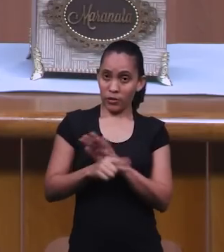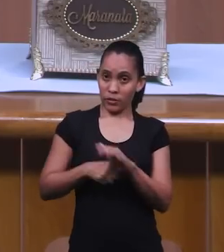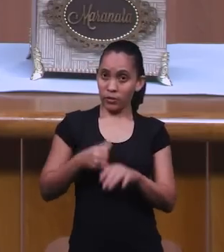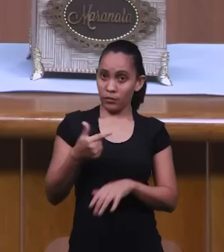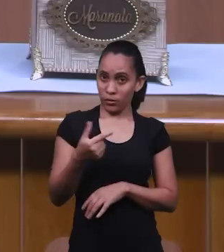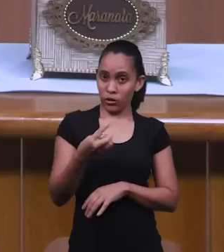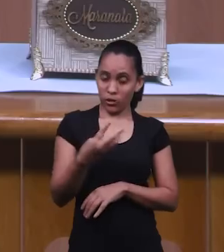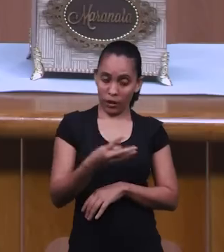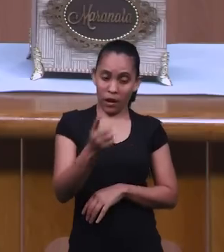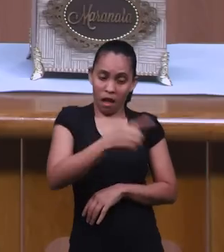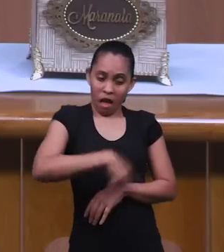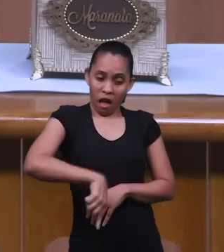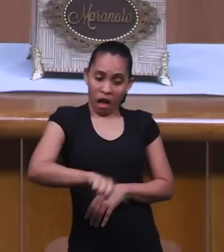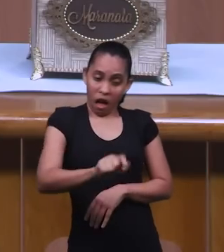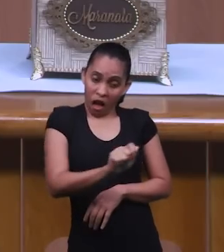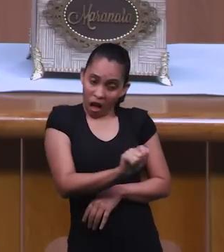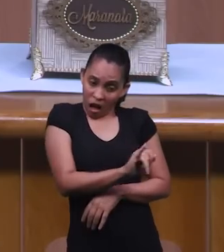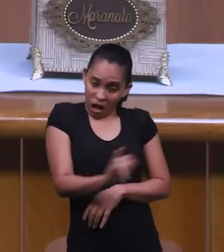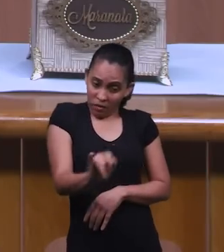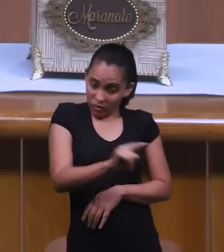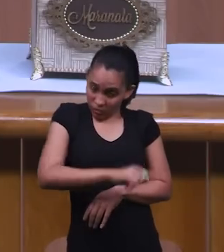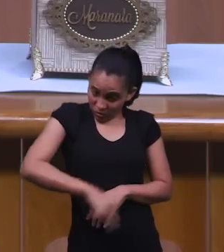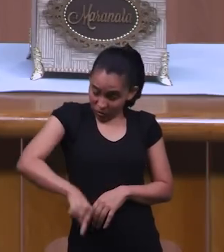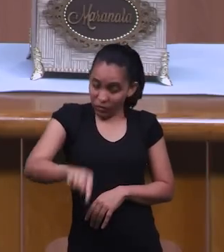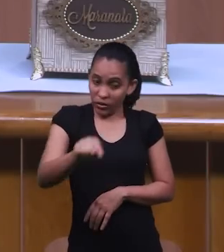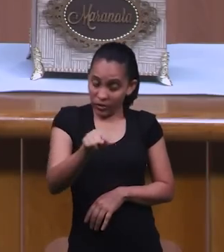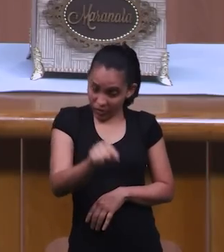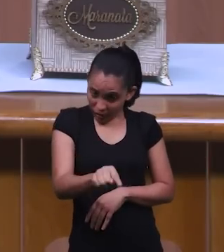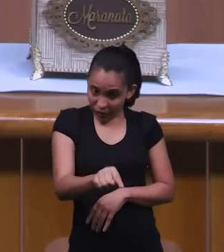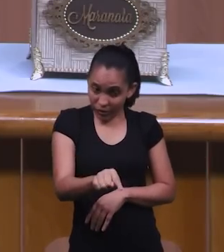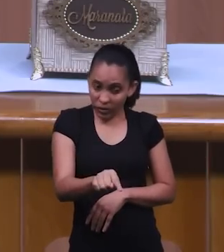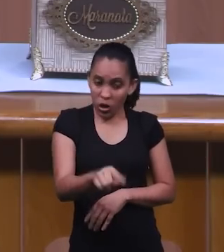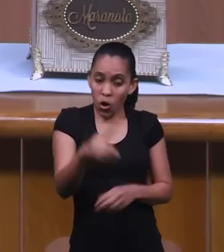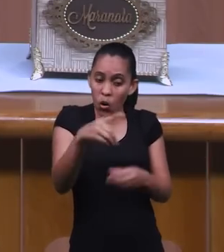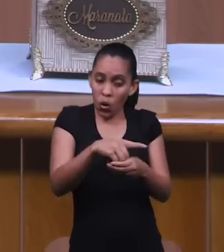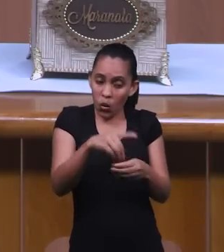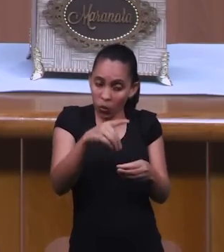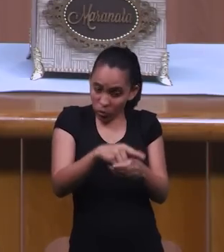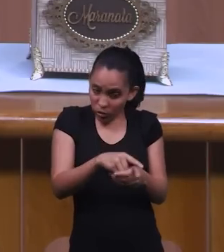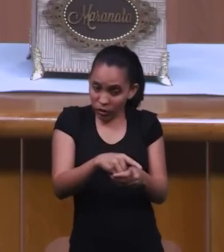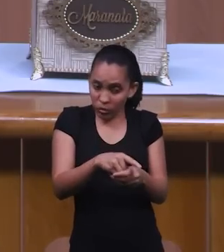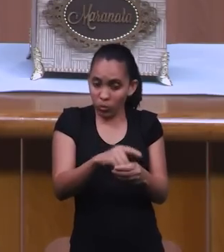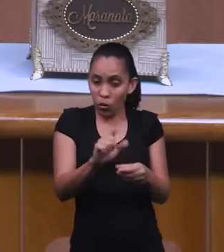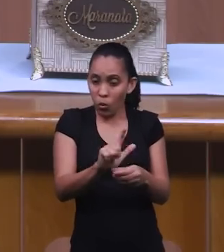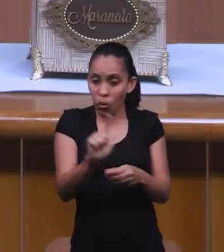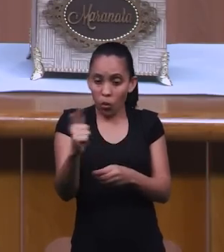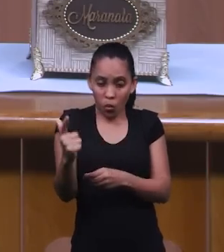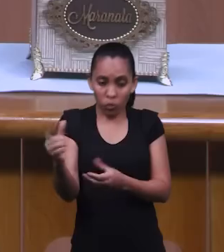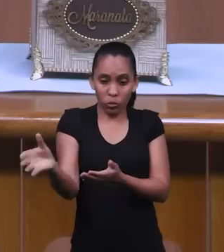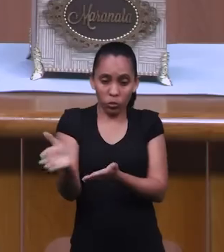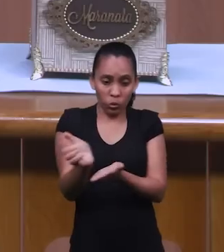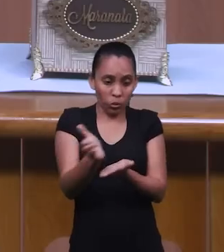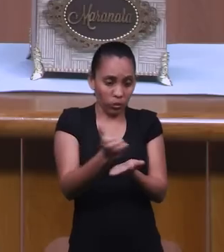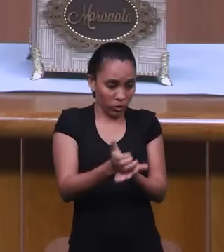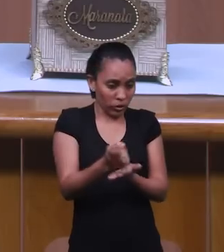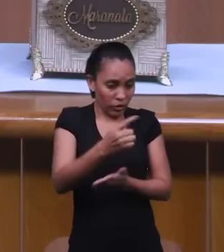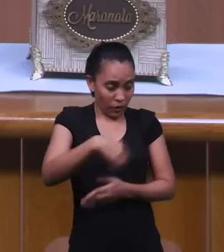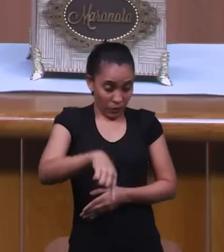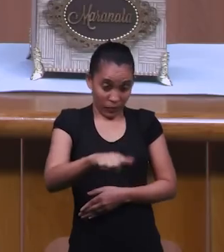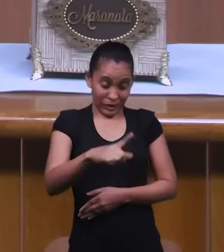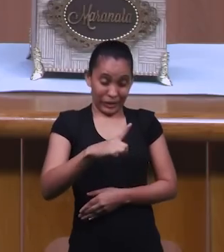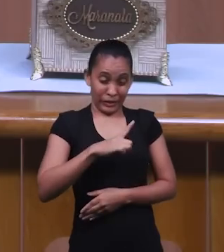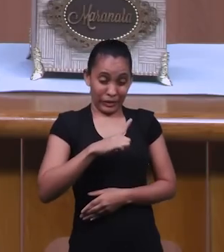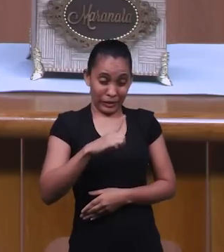vós, escribas e fariseus hipócritas, porque dais o dízimo da hortelã, do endro e do cominho e